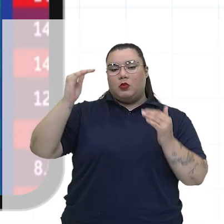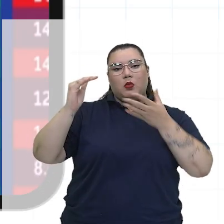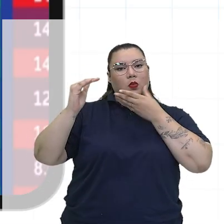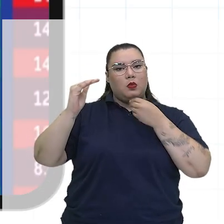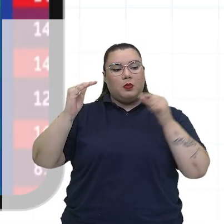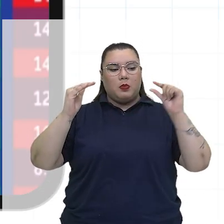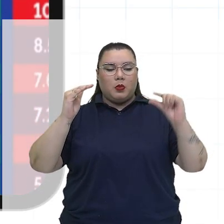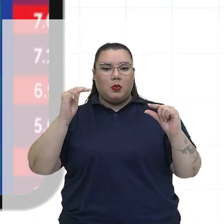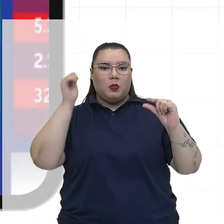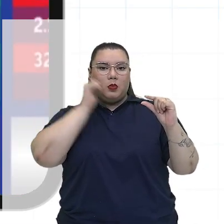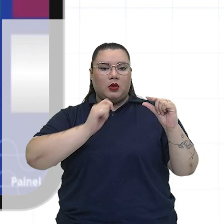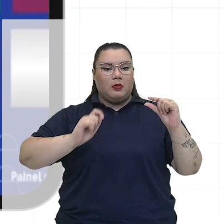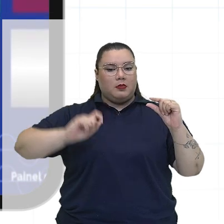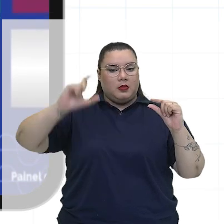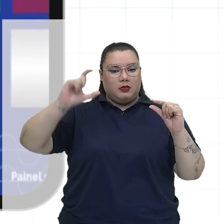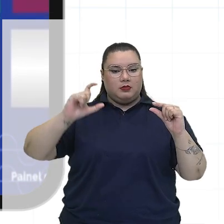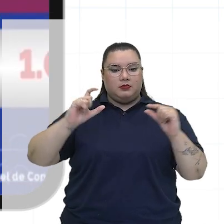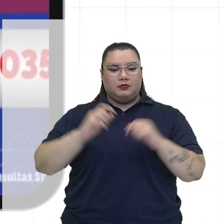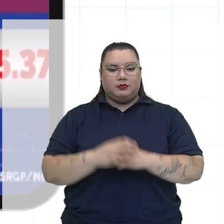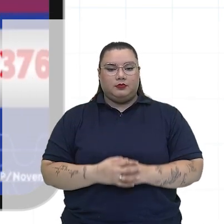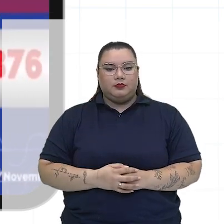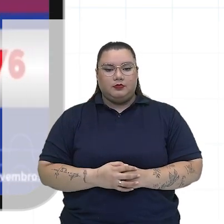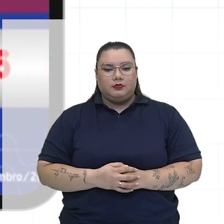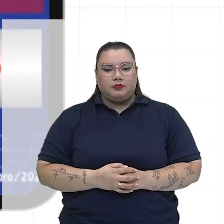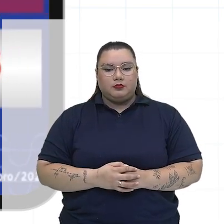à dos homens.